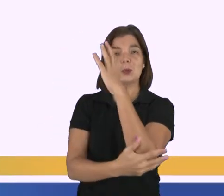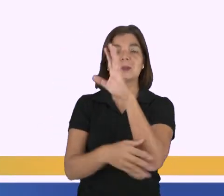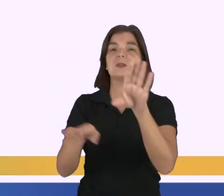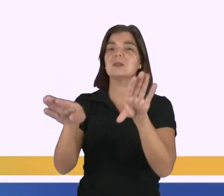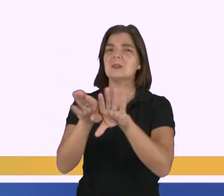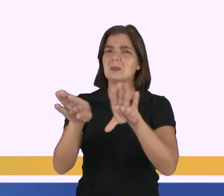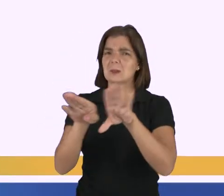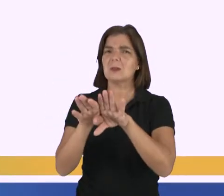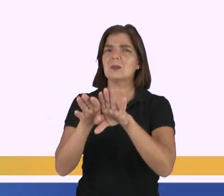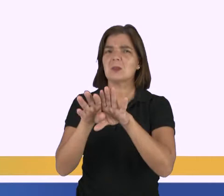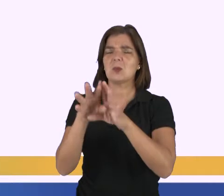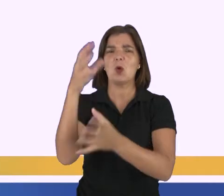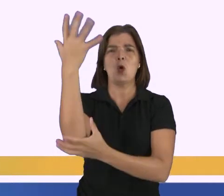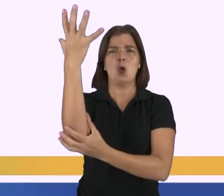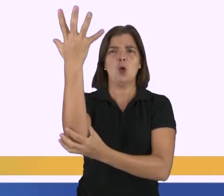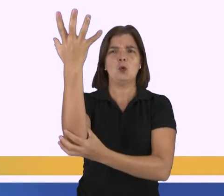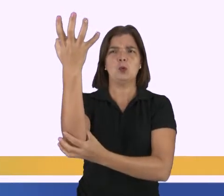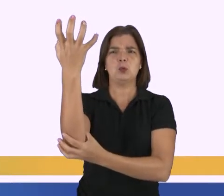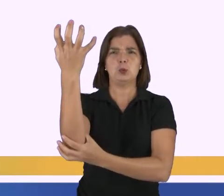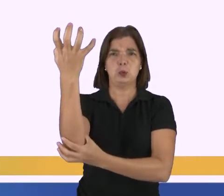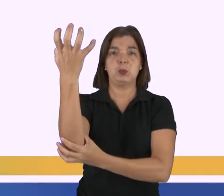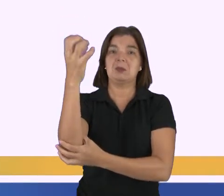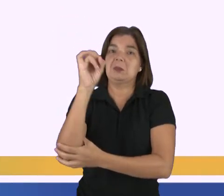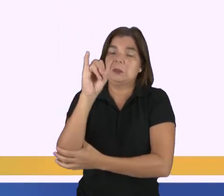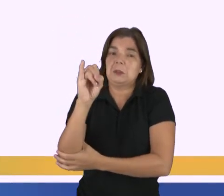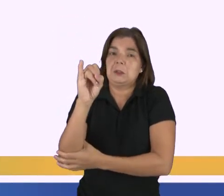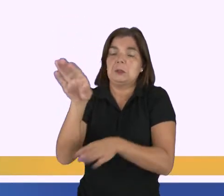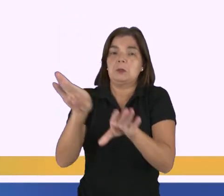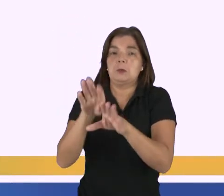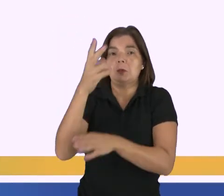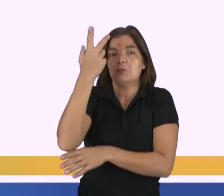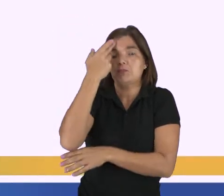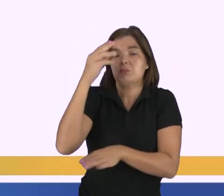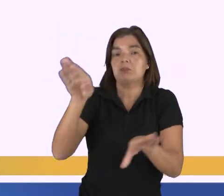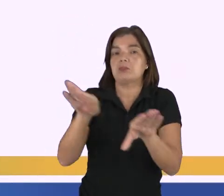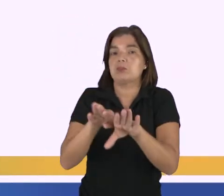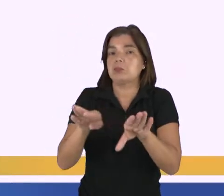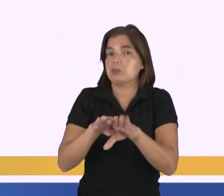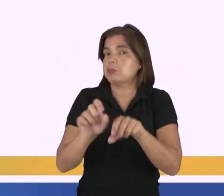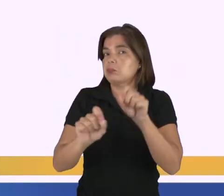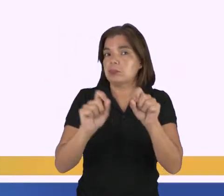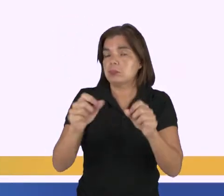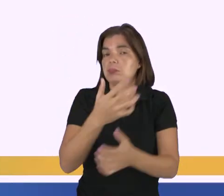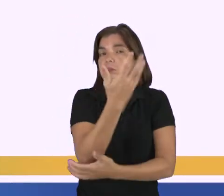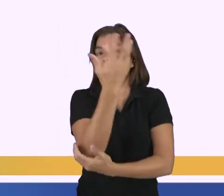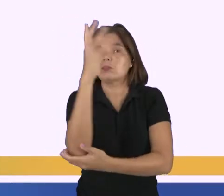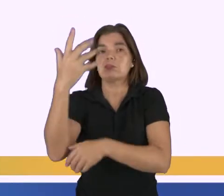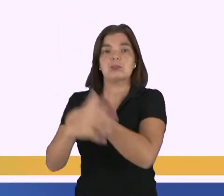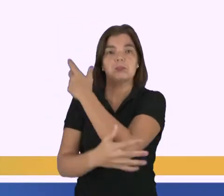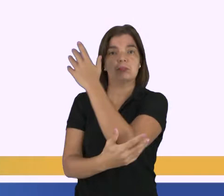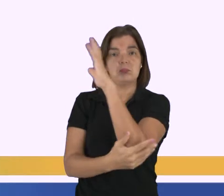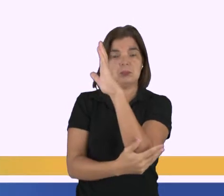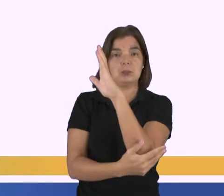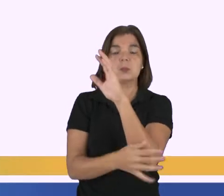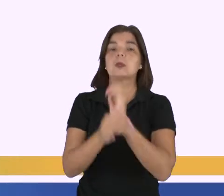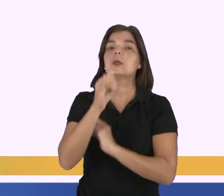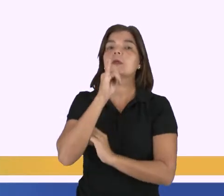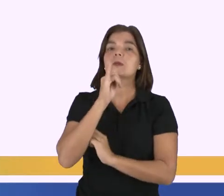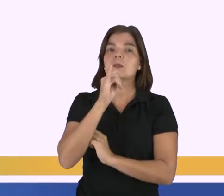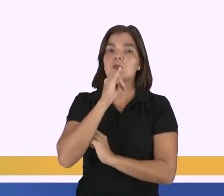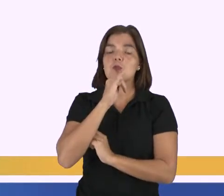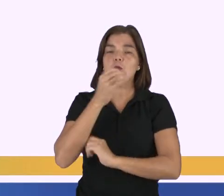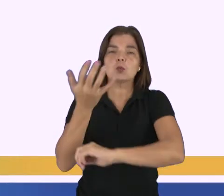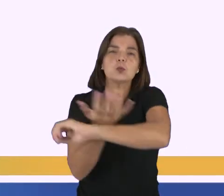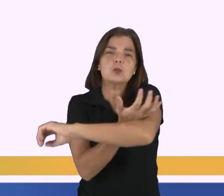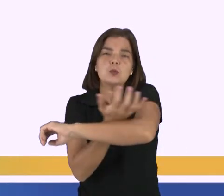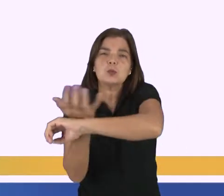ela fica bastante castigada. Seja ela natural ou até mesmo as vegetações artificiais, como é o caso dos